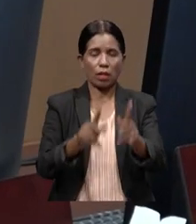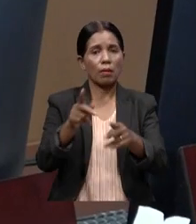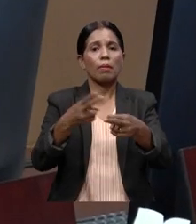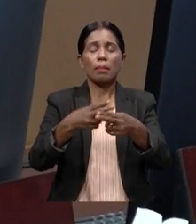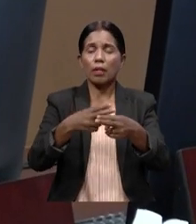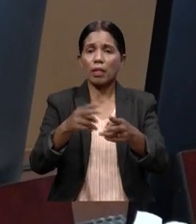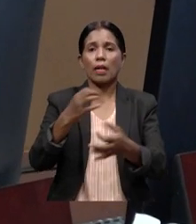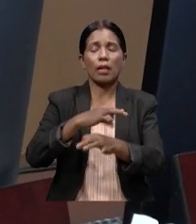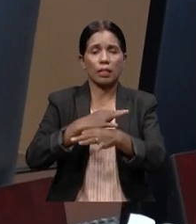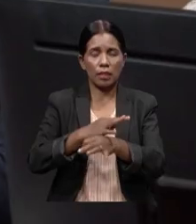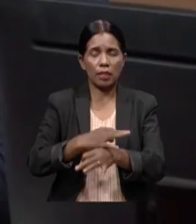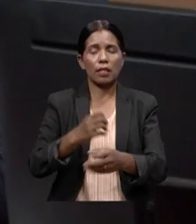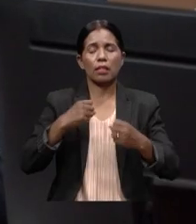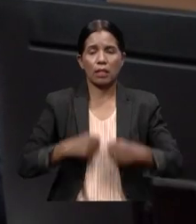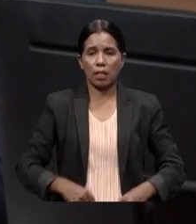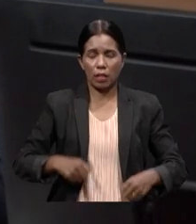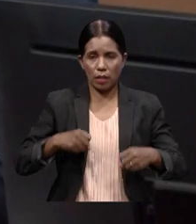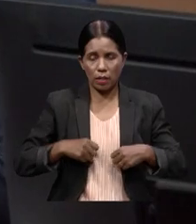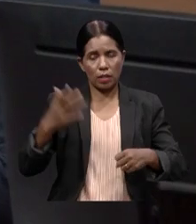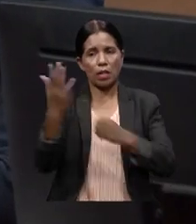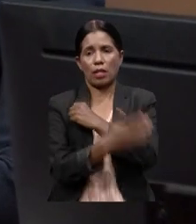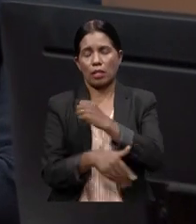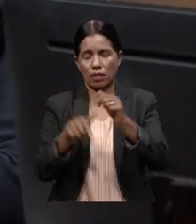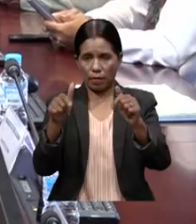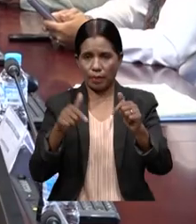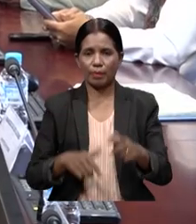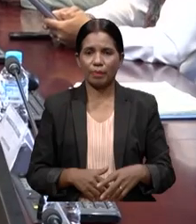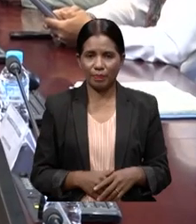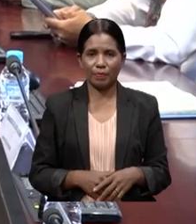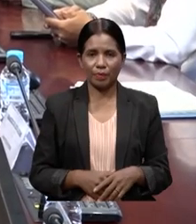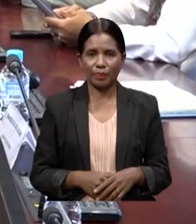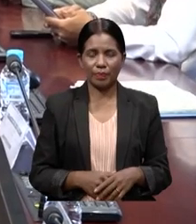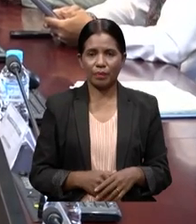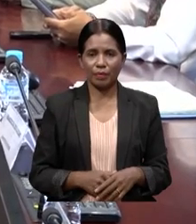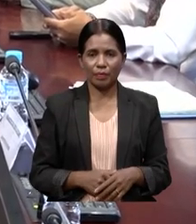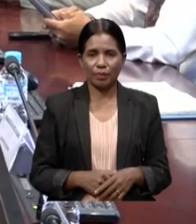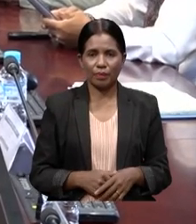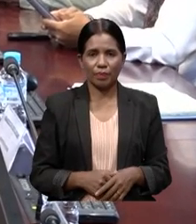obia saú nutal PA bem-vinda simes G